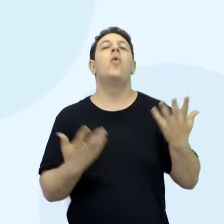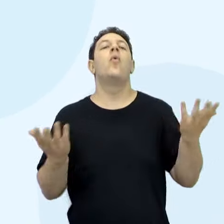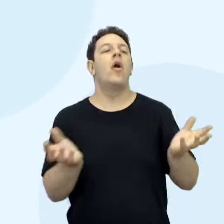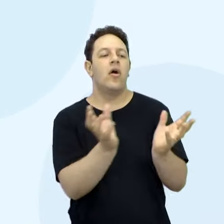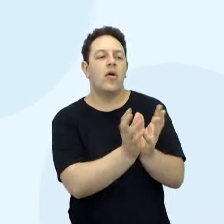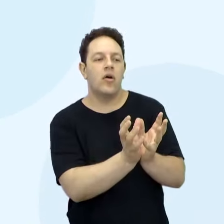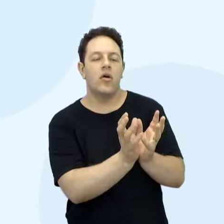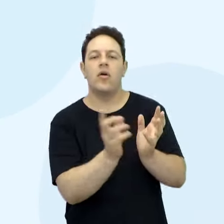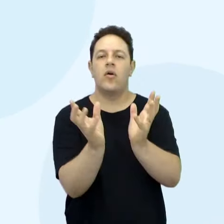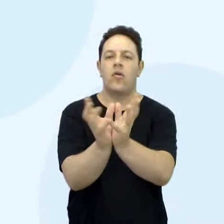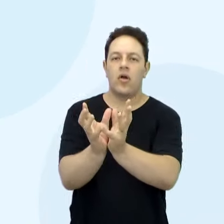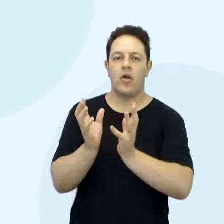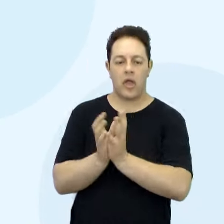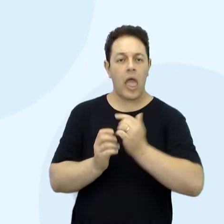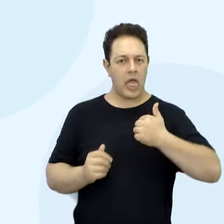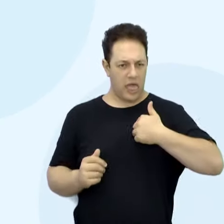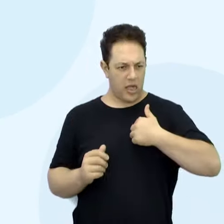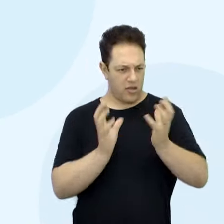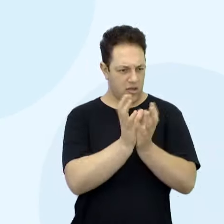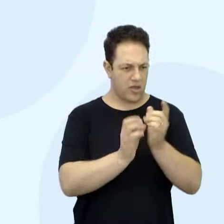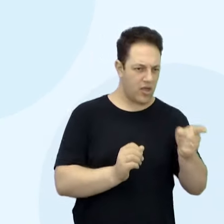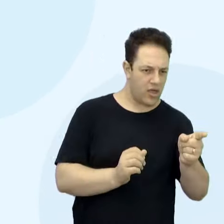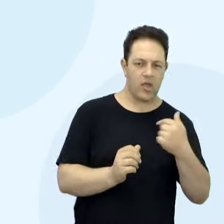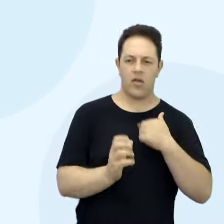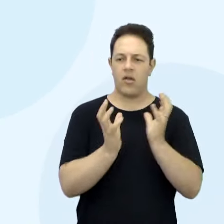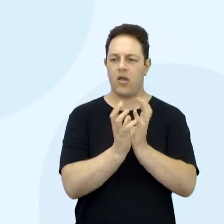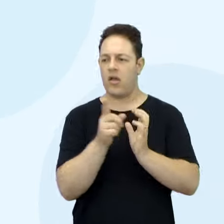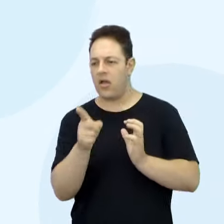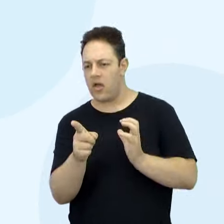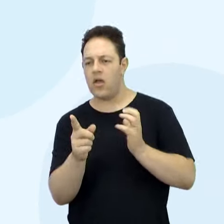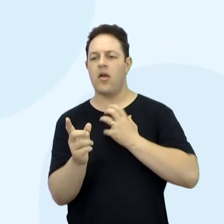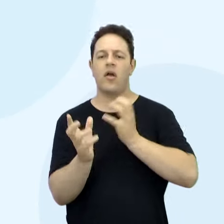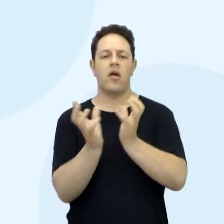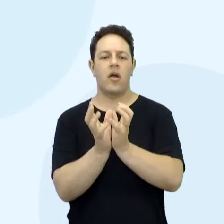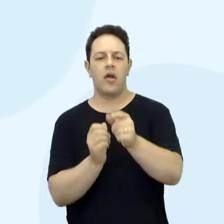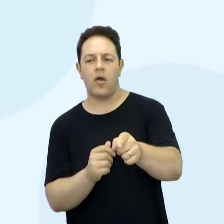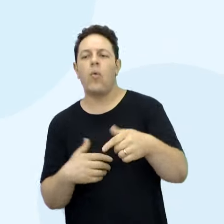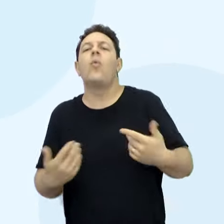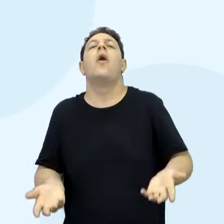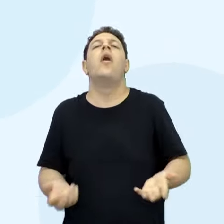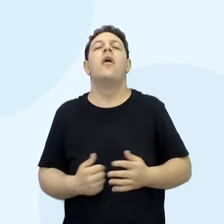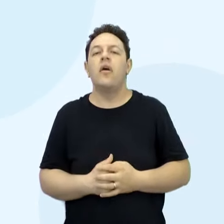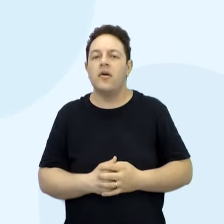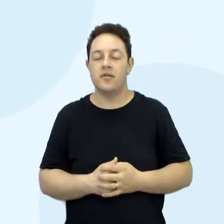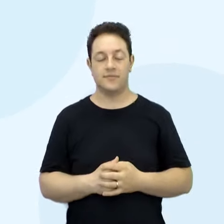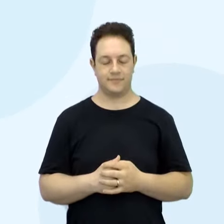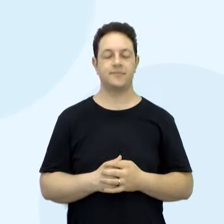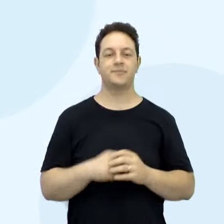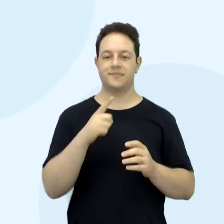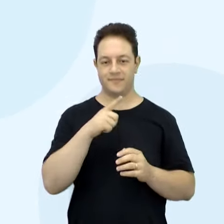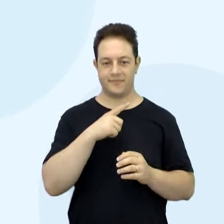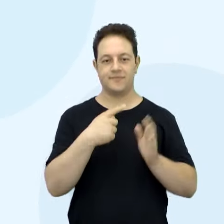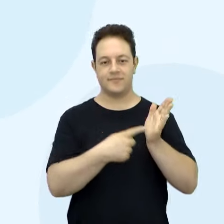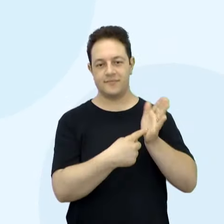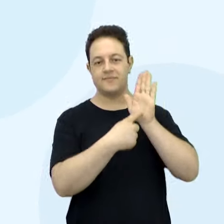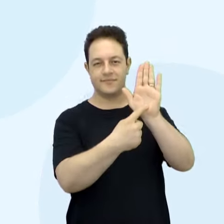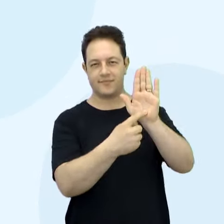qual classe nós pertencemos? Como isso é feito? Então, é indicado, né, uma base